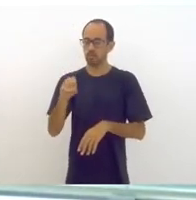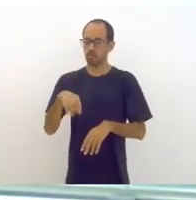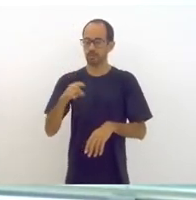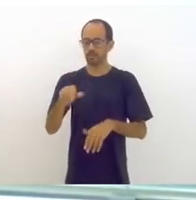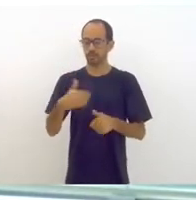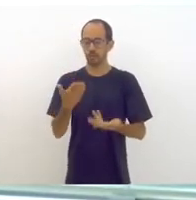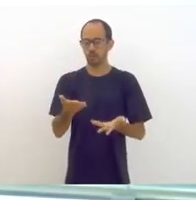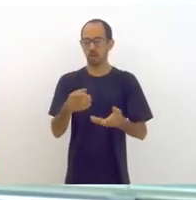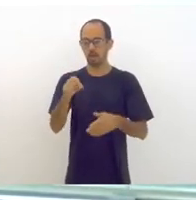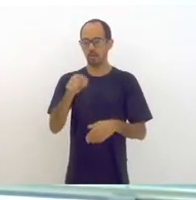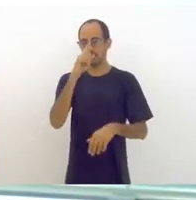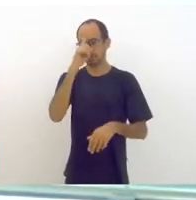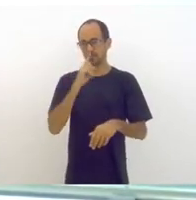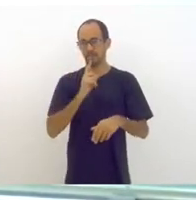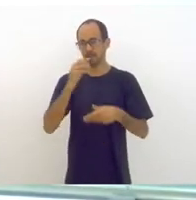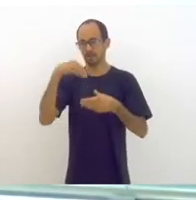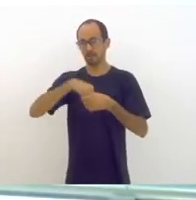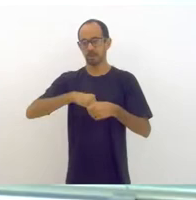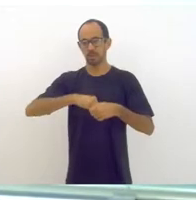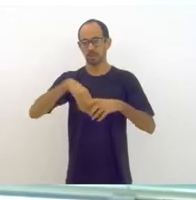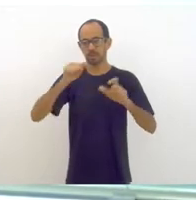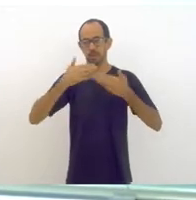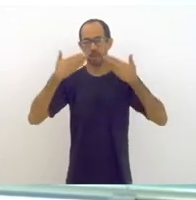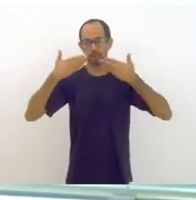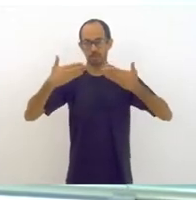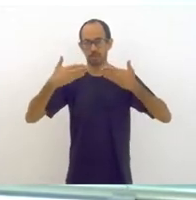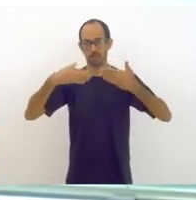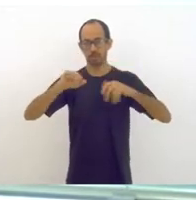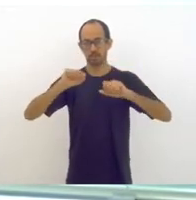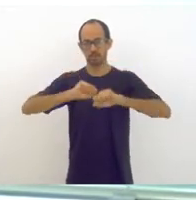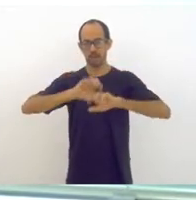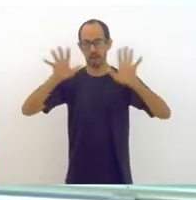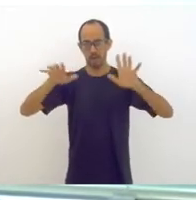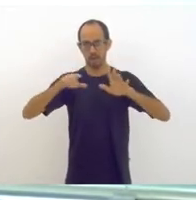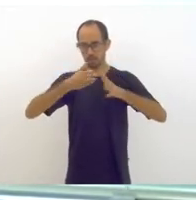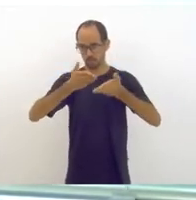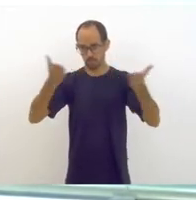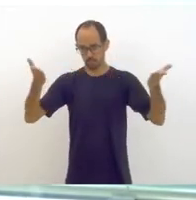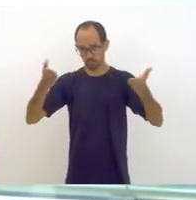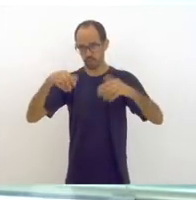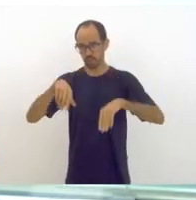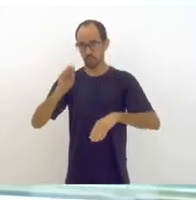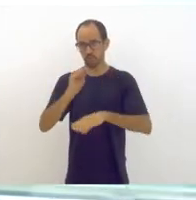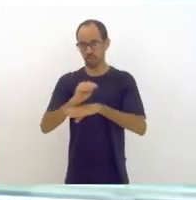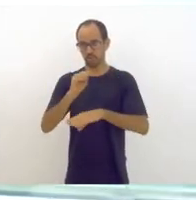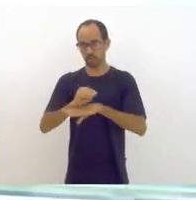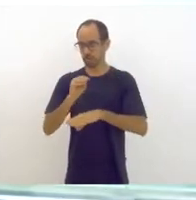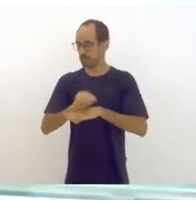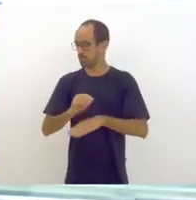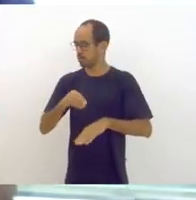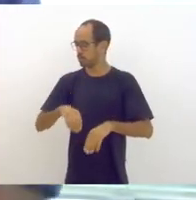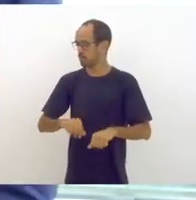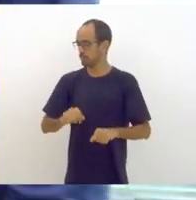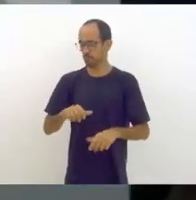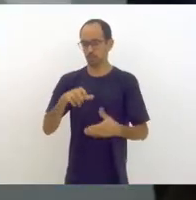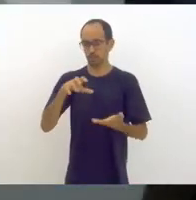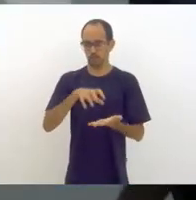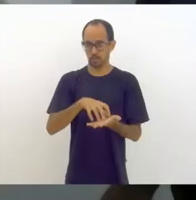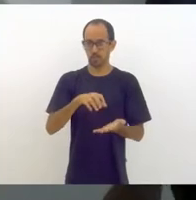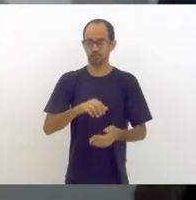nossa apresentação, mas é só para vocês terem uma clareza do que representa hoje o ambiente protegido por essa unidade de conservação. Pode